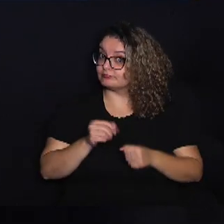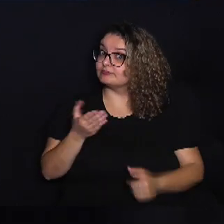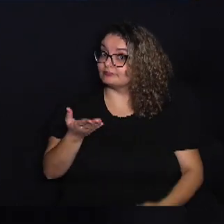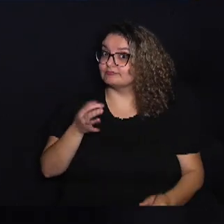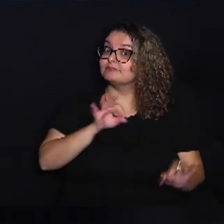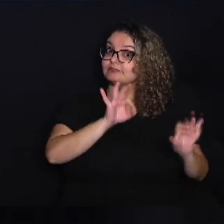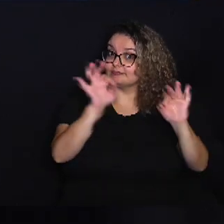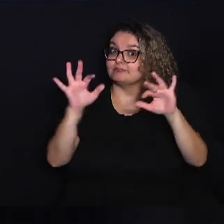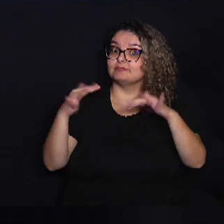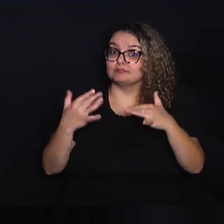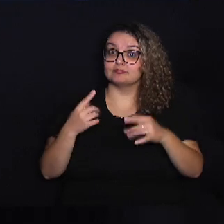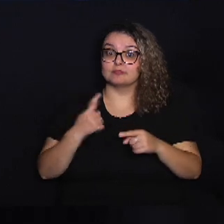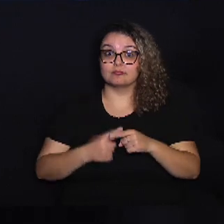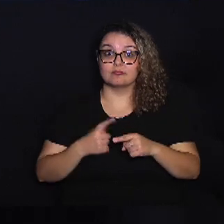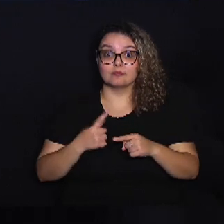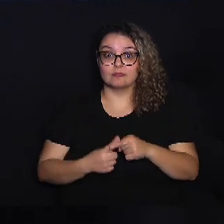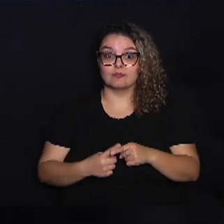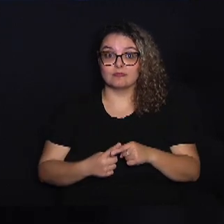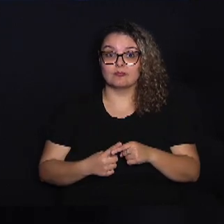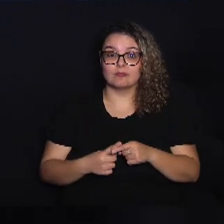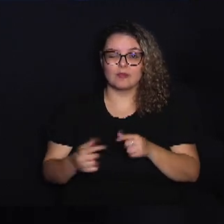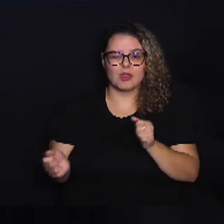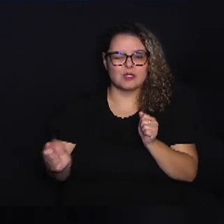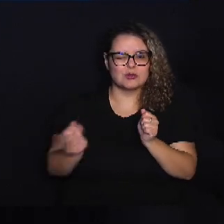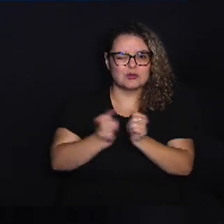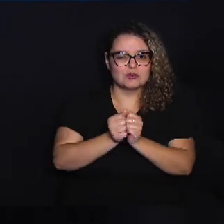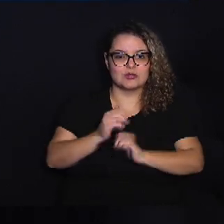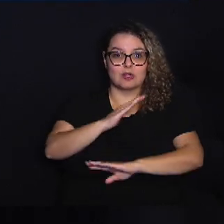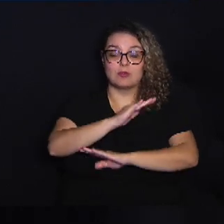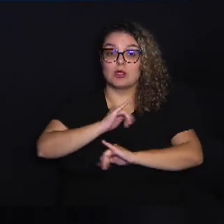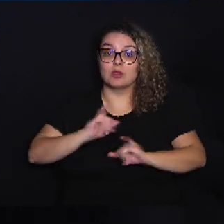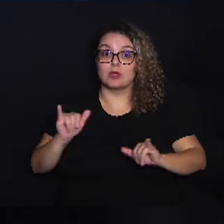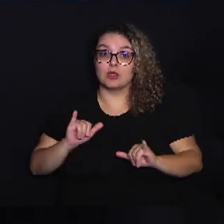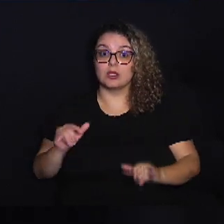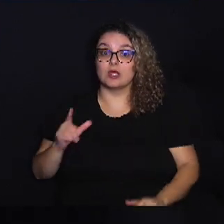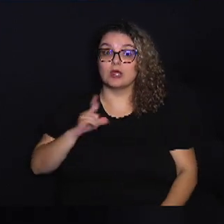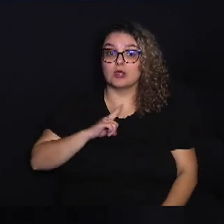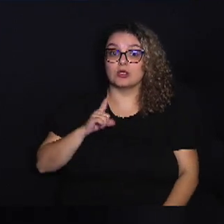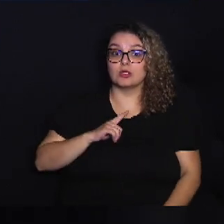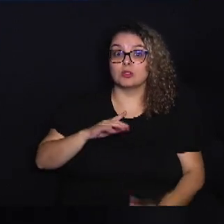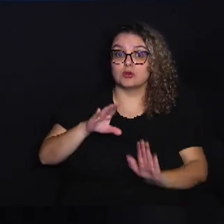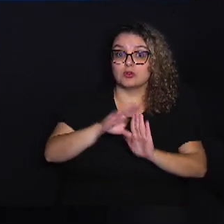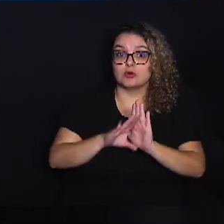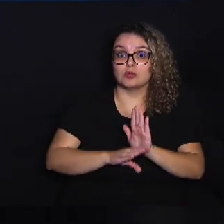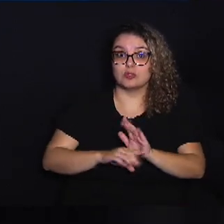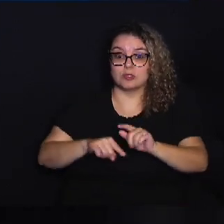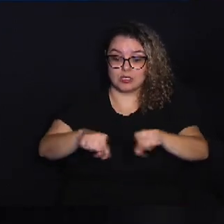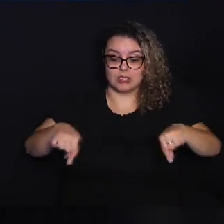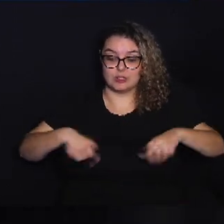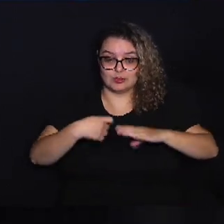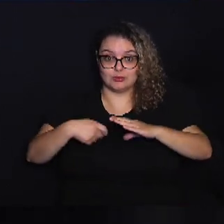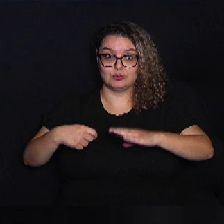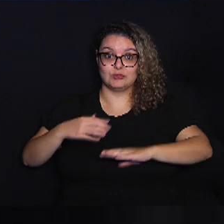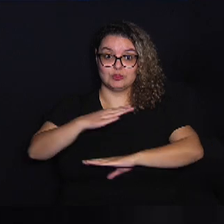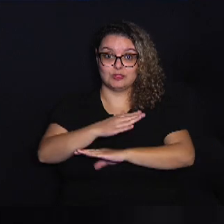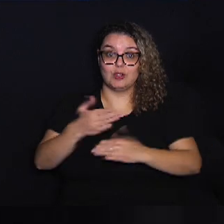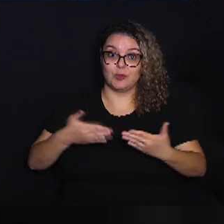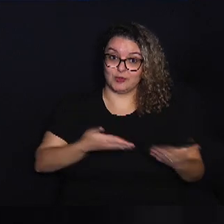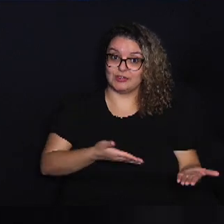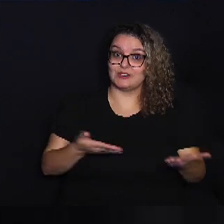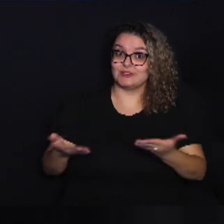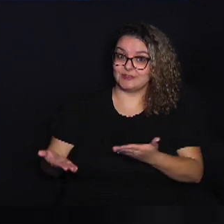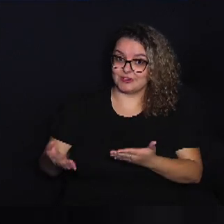nos acompanhando, porque coladinho com o Jornal Câmara Notícia tem o programa Estúdio Câmara. Hoje a apresentação